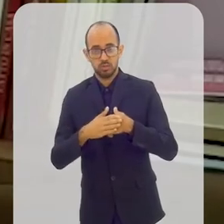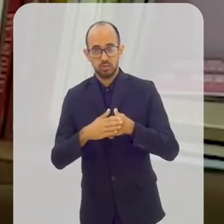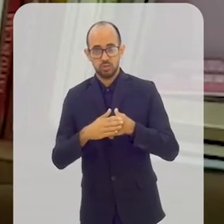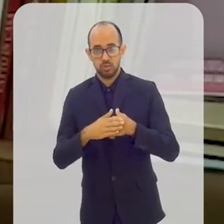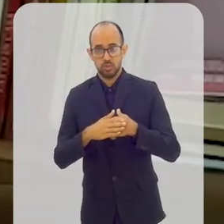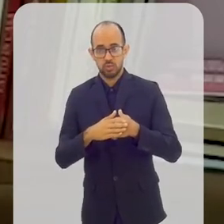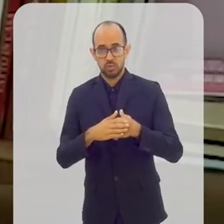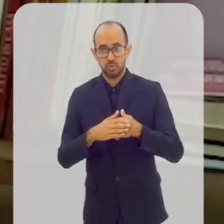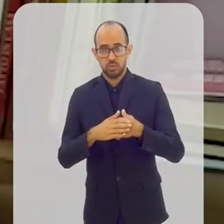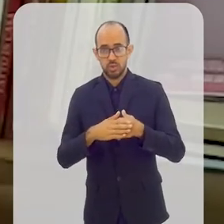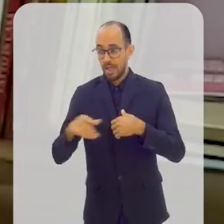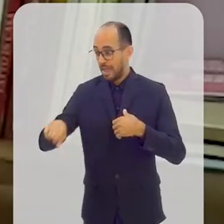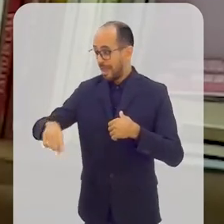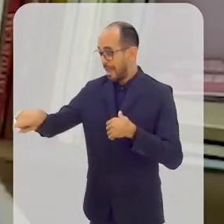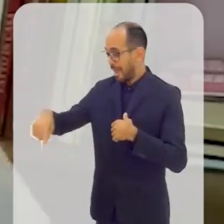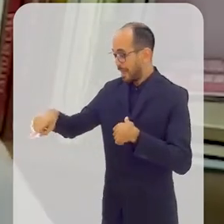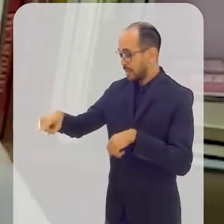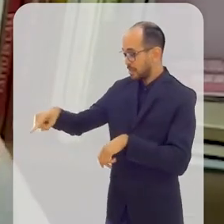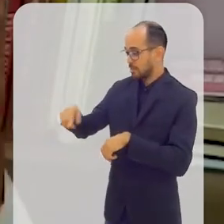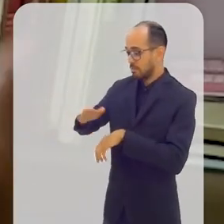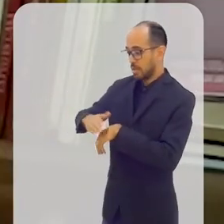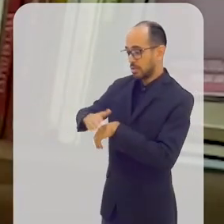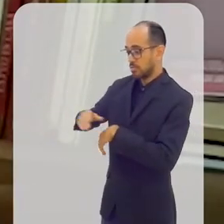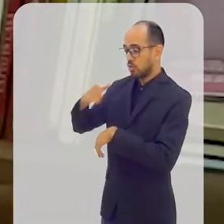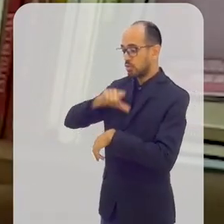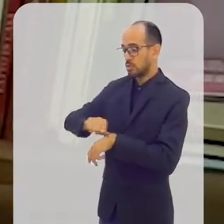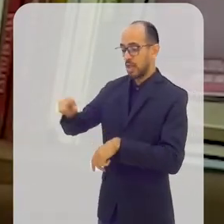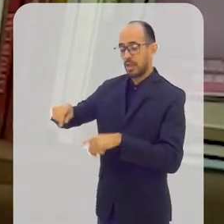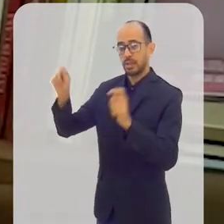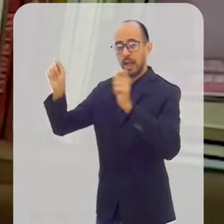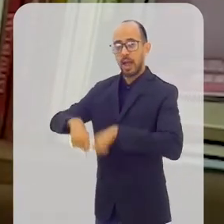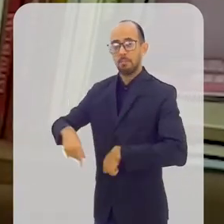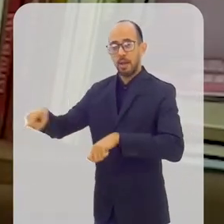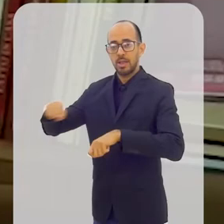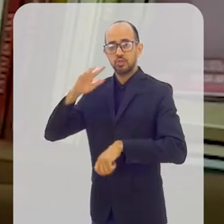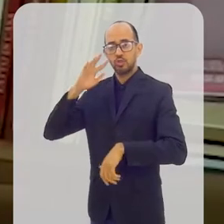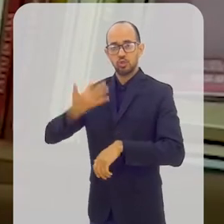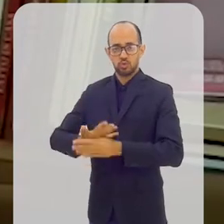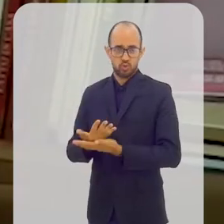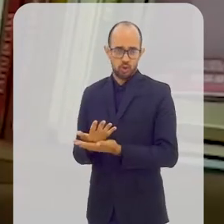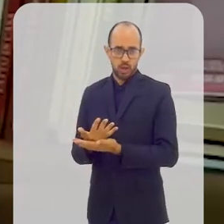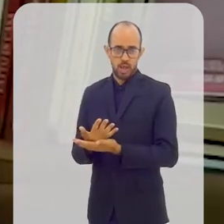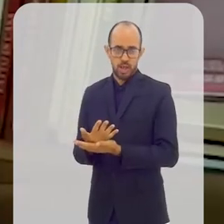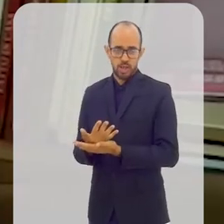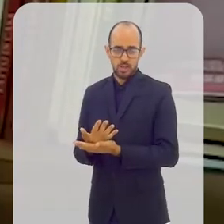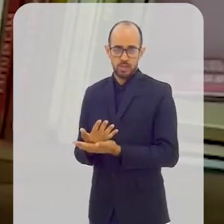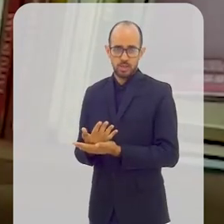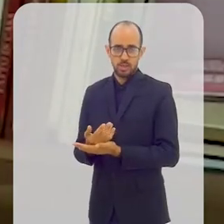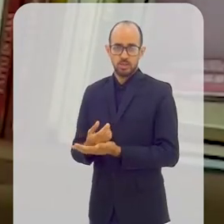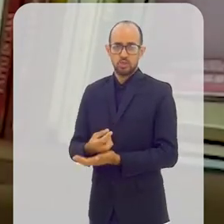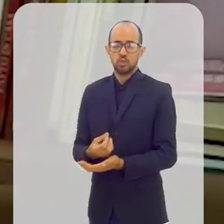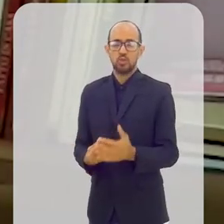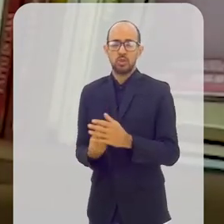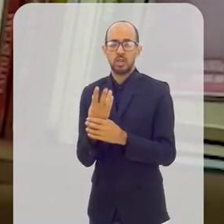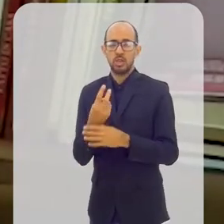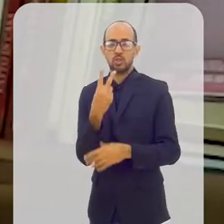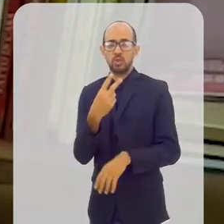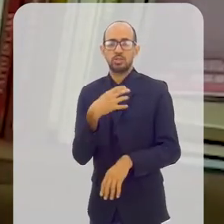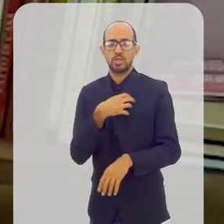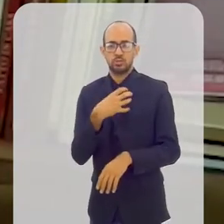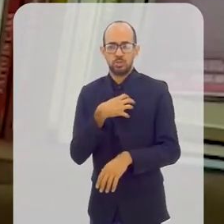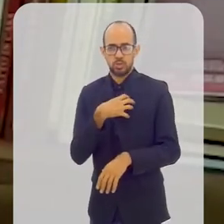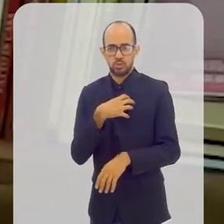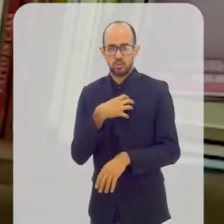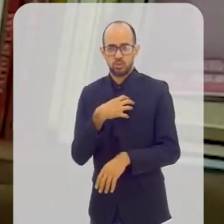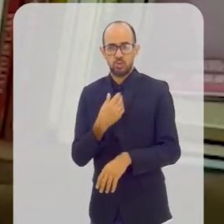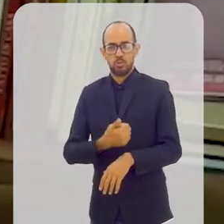solução. E que mais, que eles têm capacidade de achar a solução. E isso dá dois sentimentos, o de